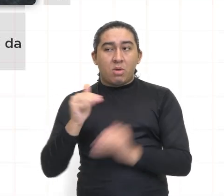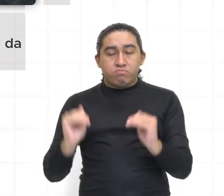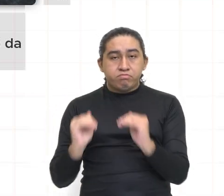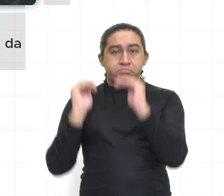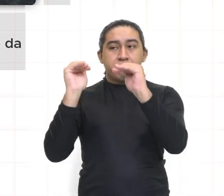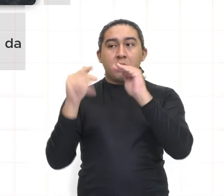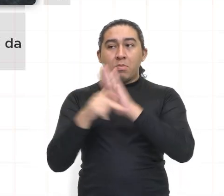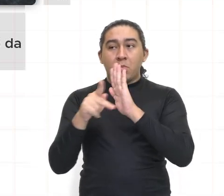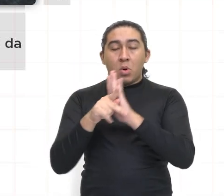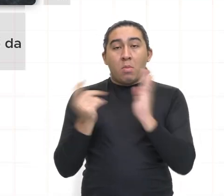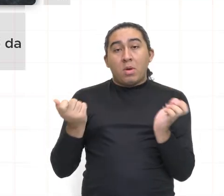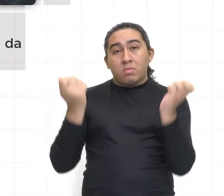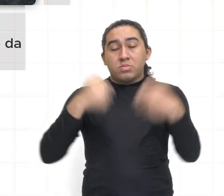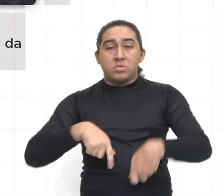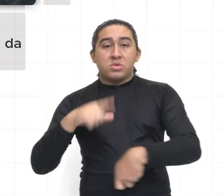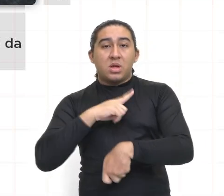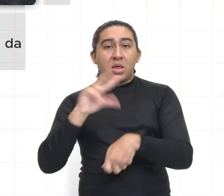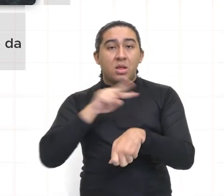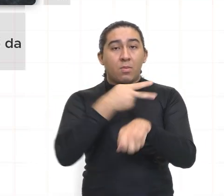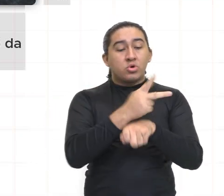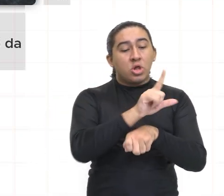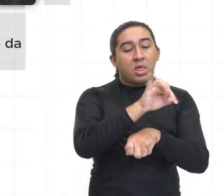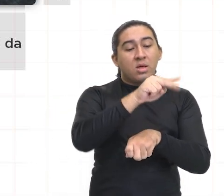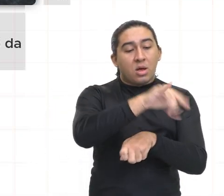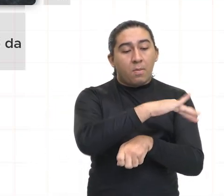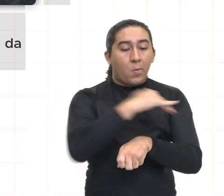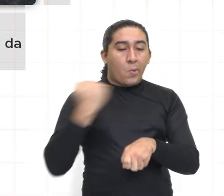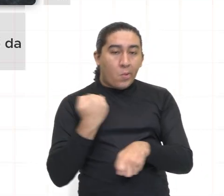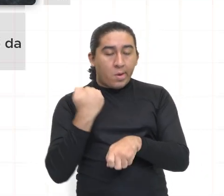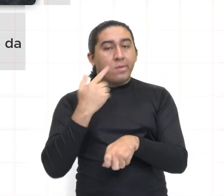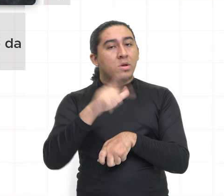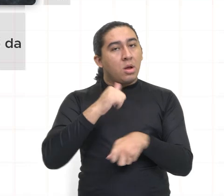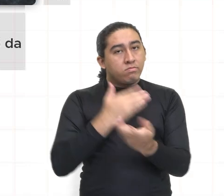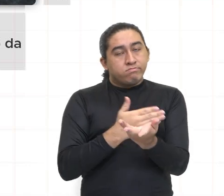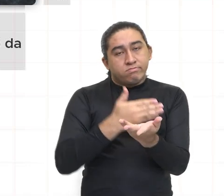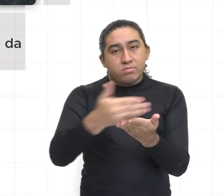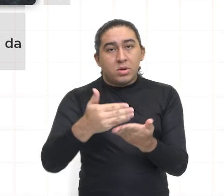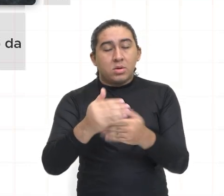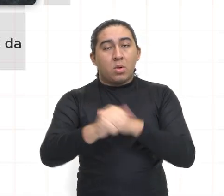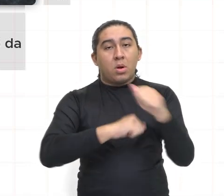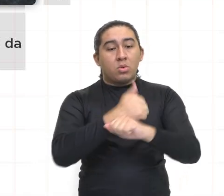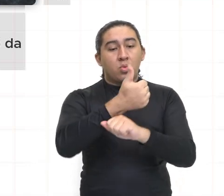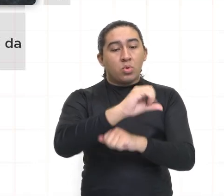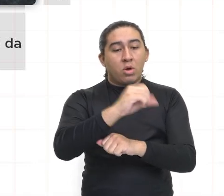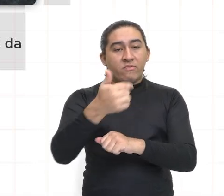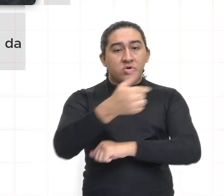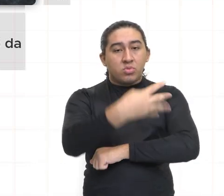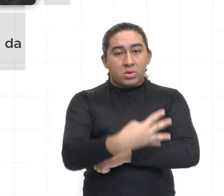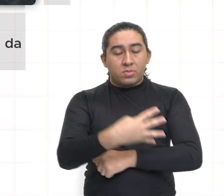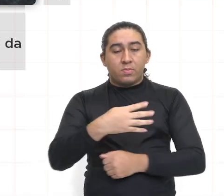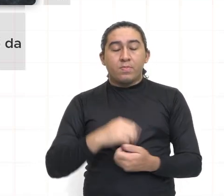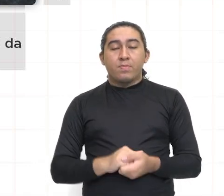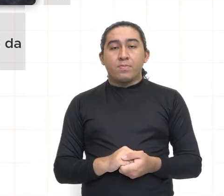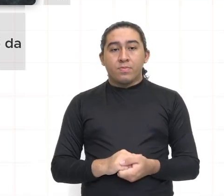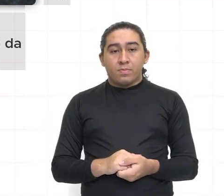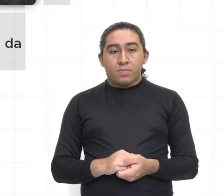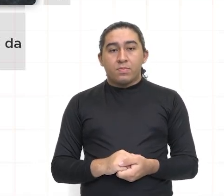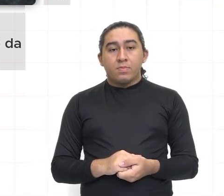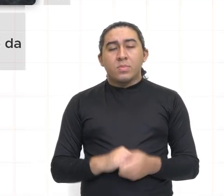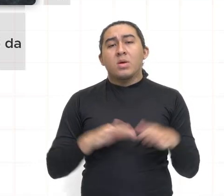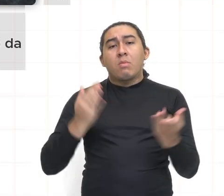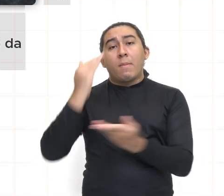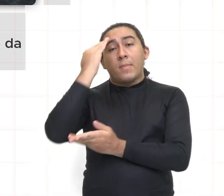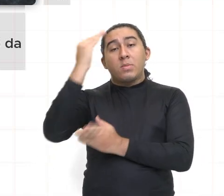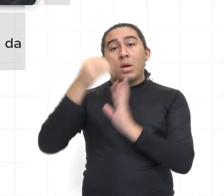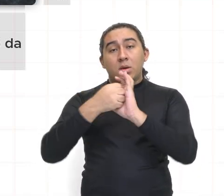o poder após ali a morte do Lenin a partir de 1924, tá, gente? Quais as